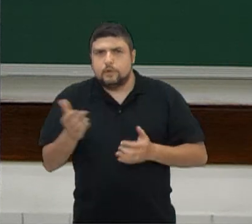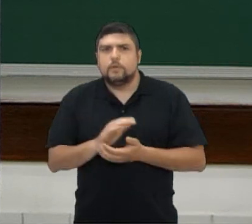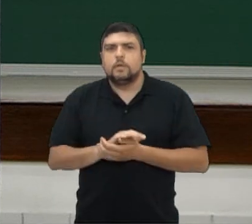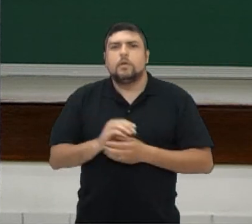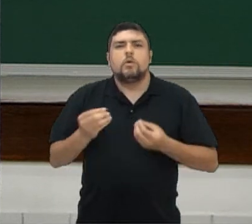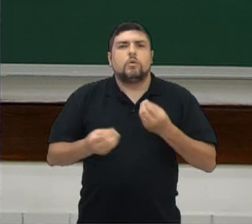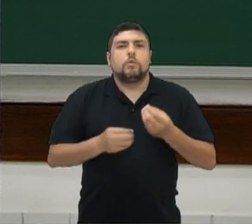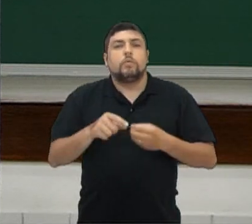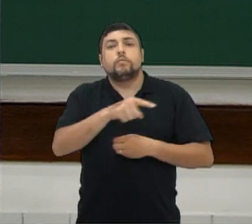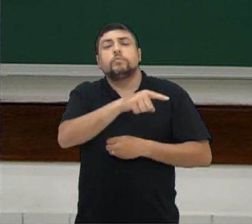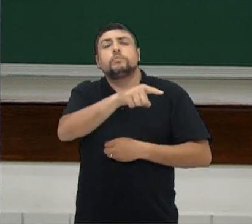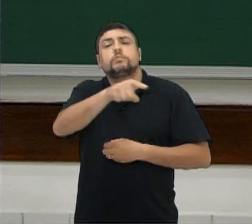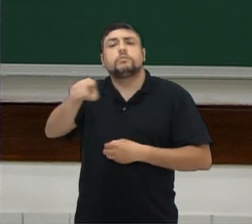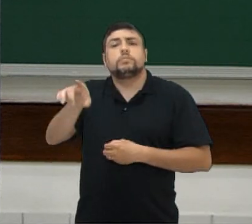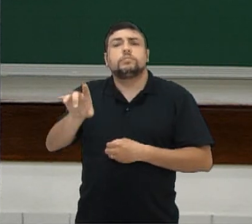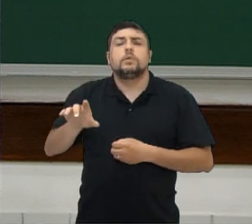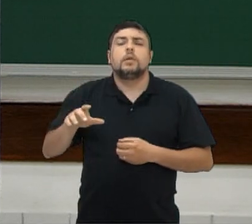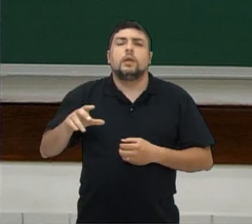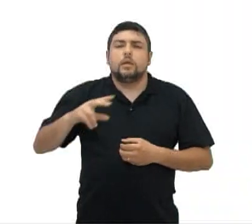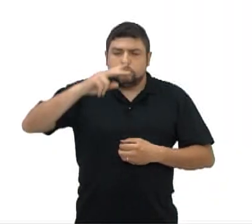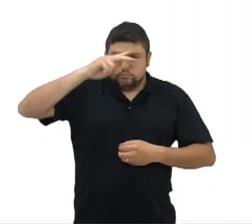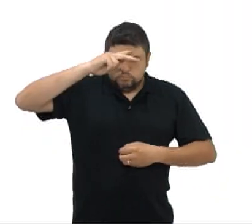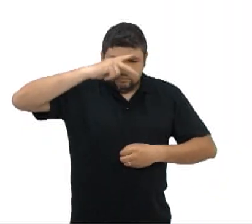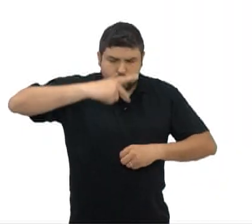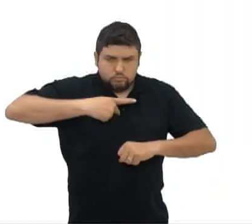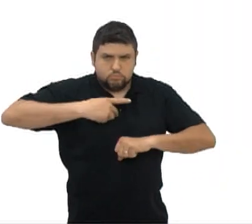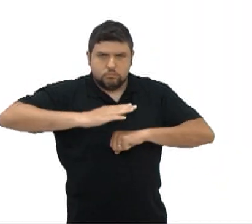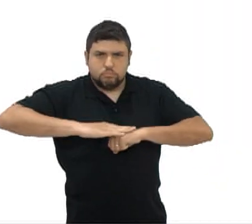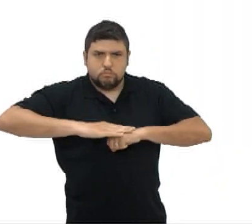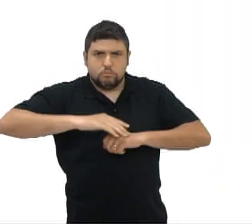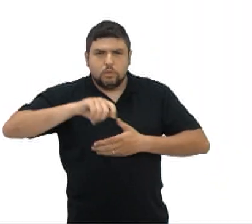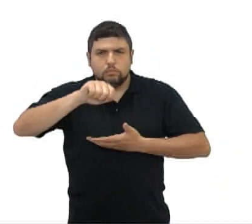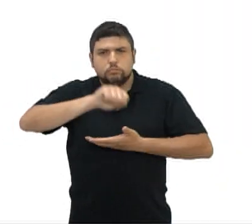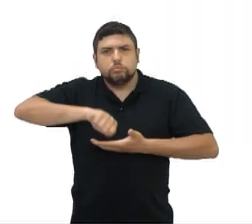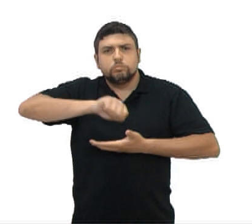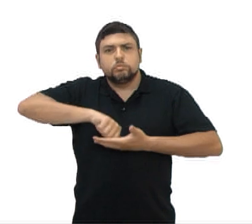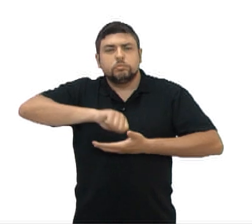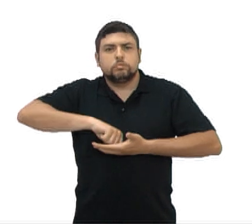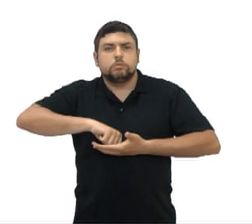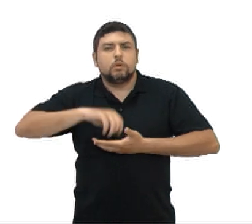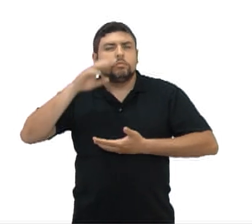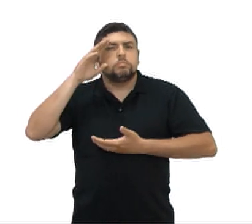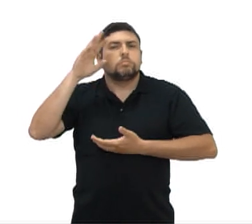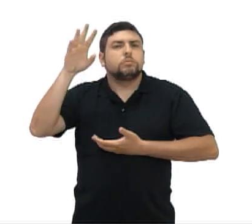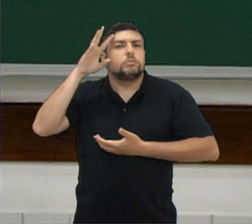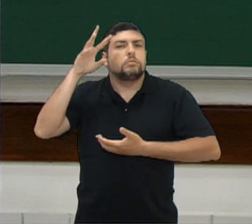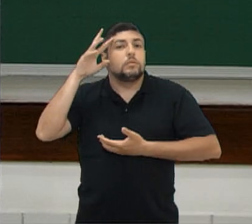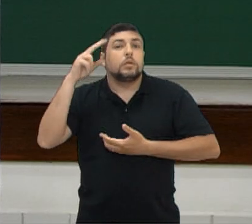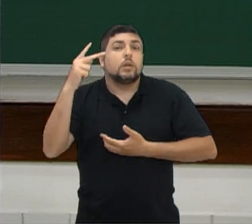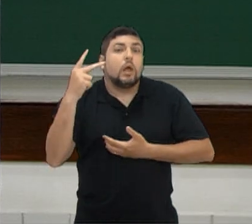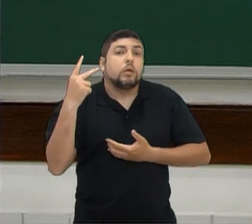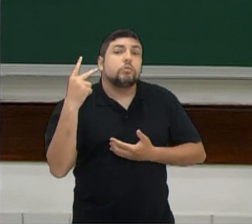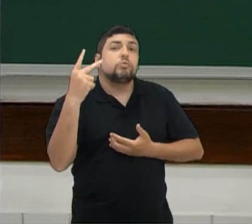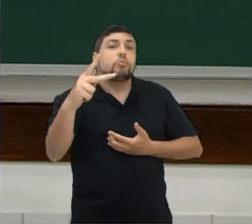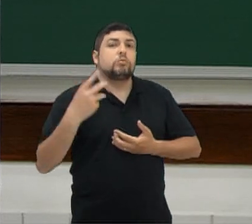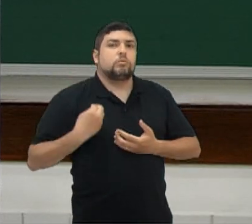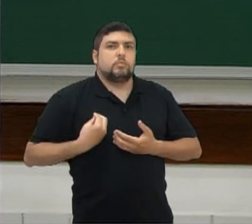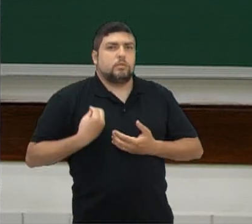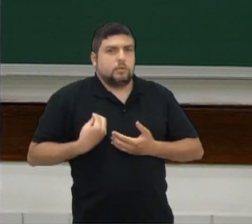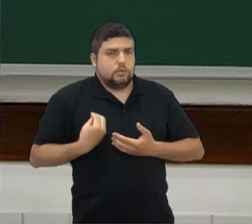autobiografia. Né? Então, vocês podem pensar aí quais foram os fatos marcantes da existência de vocês, né? Não precisa